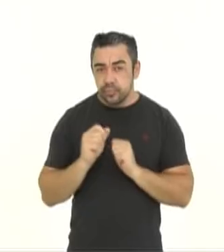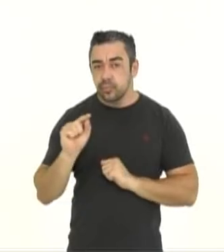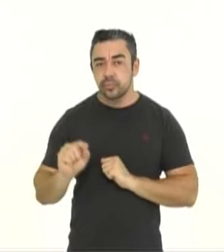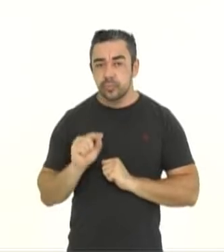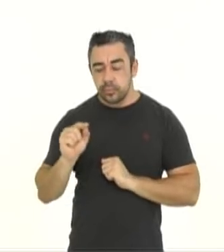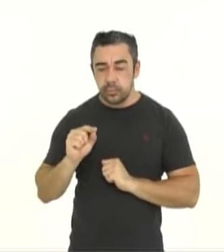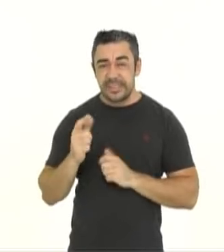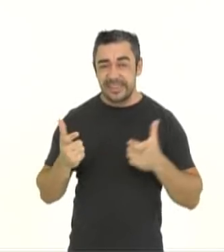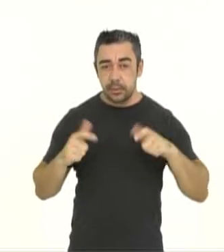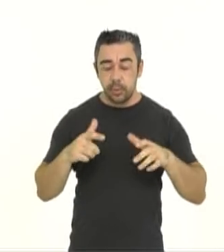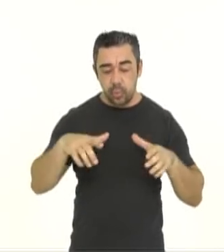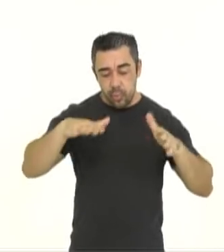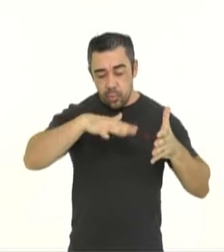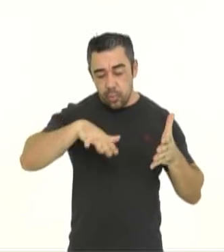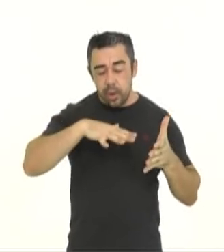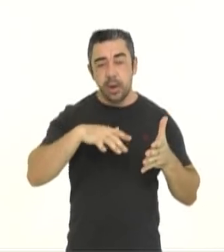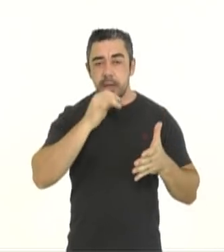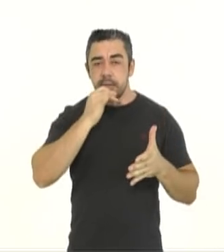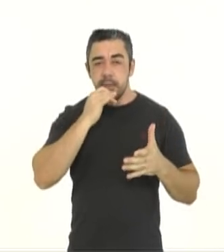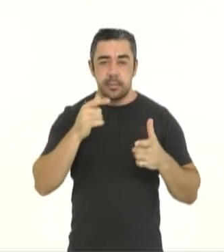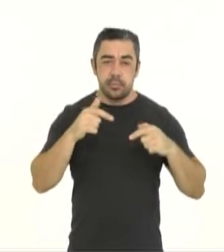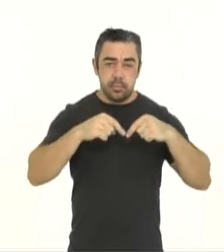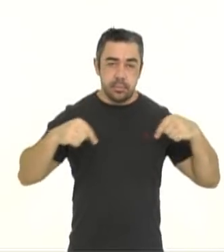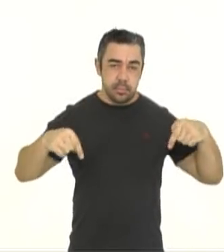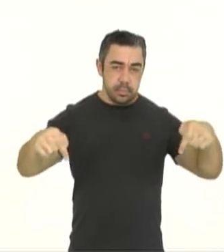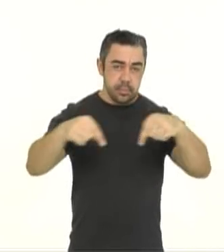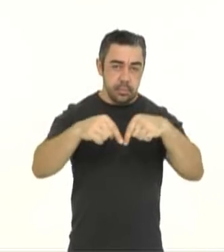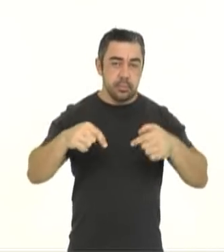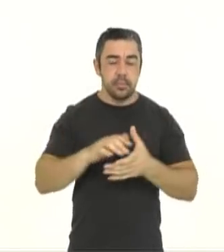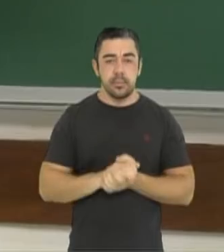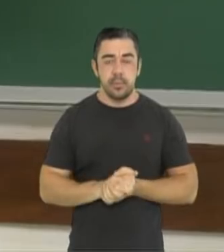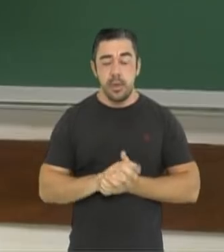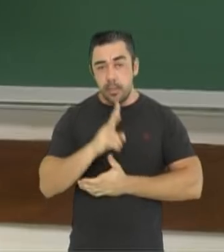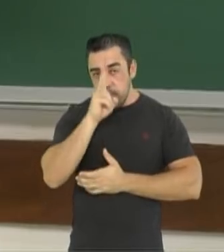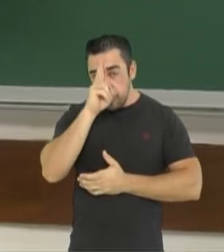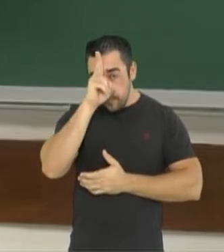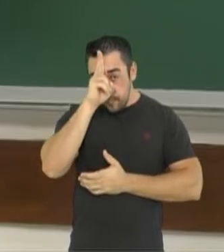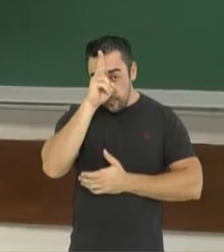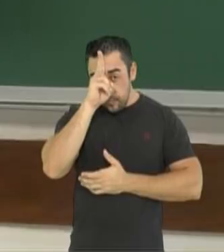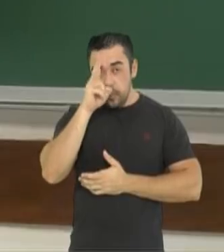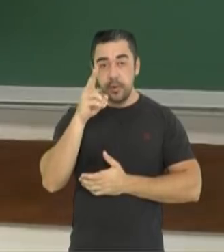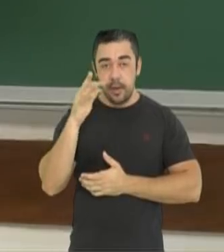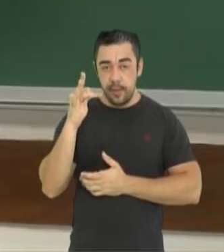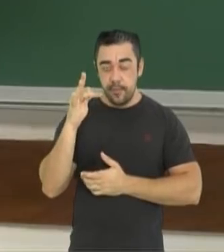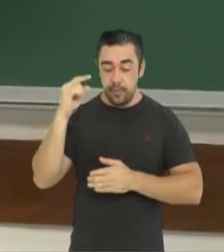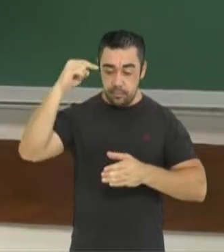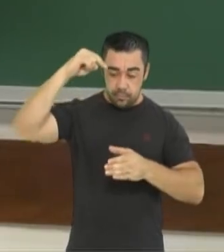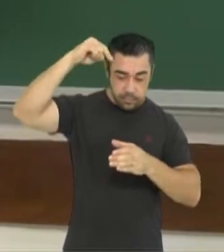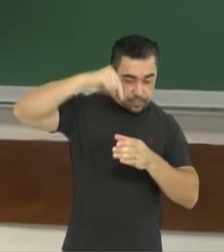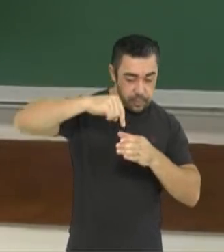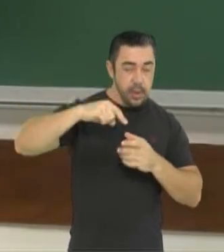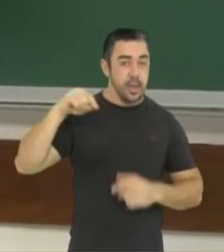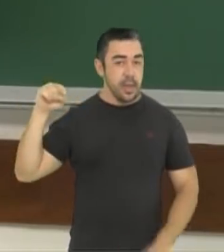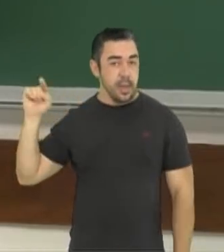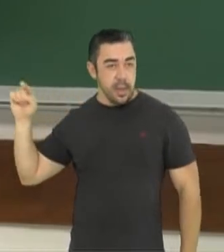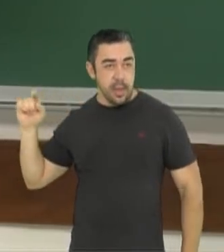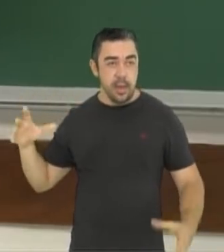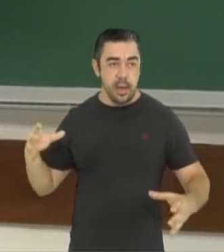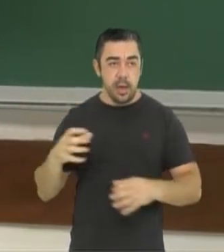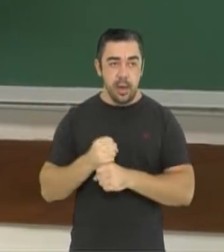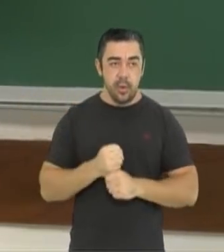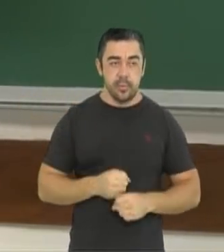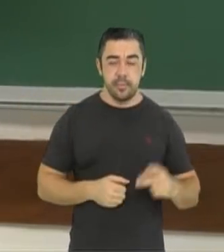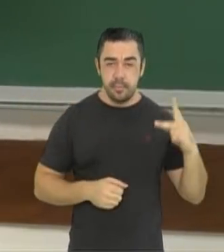uma superfície em uma determinada área, ou seja, uma força aplicada perpendicularmente. E vem dessa continha